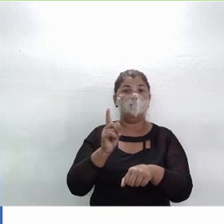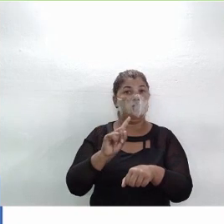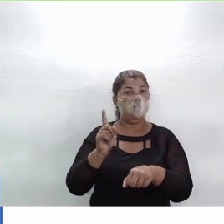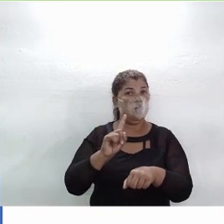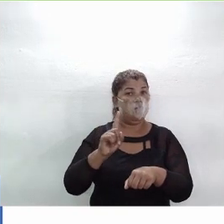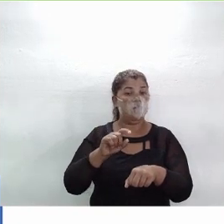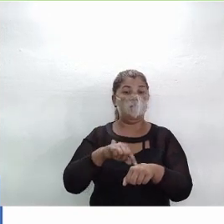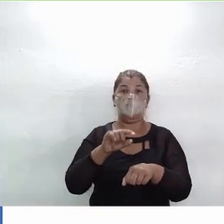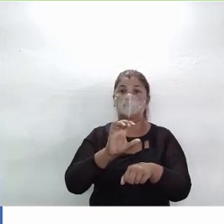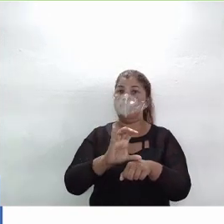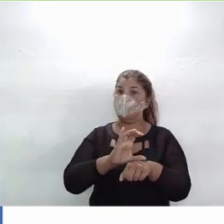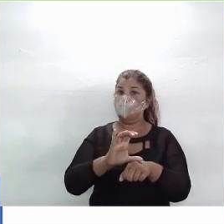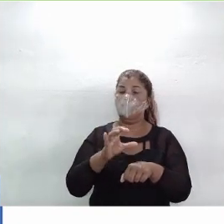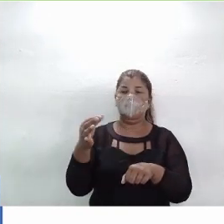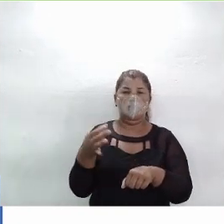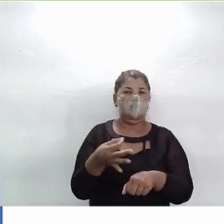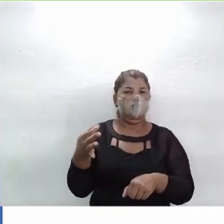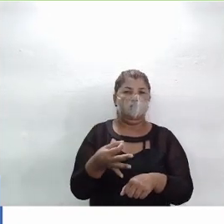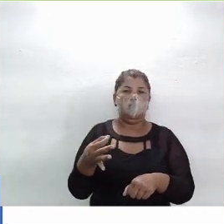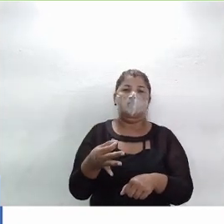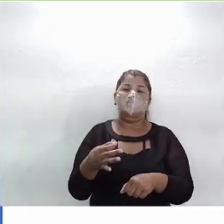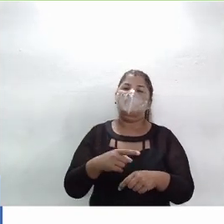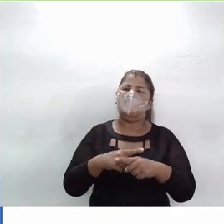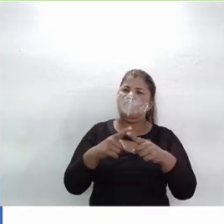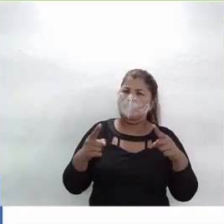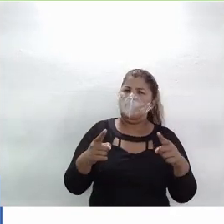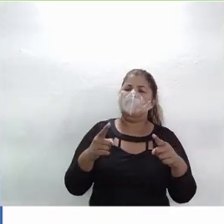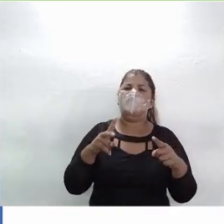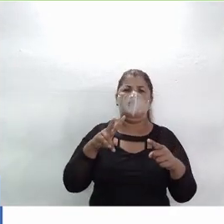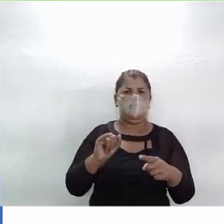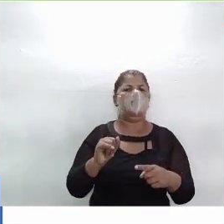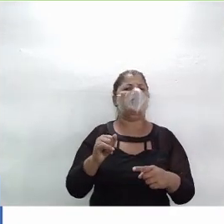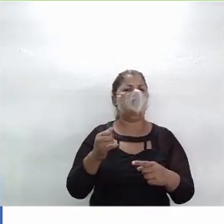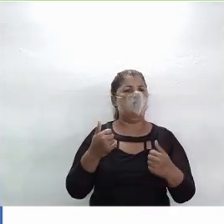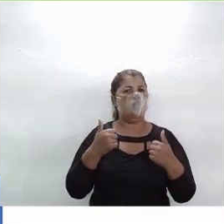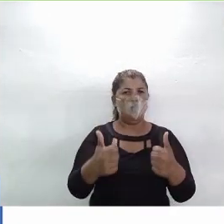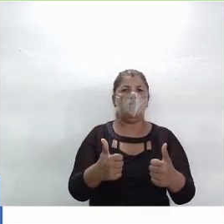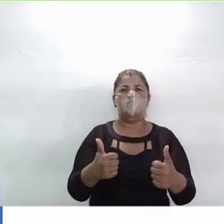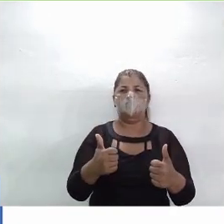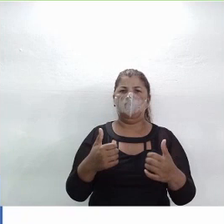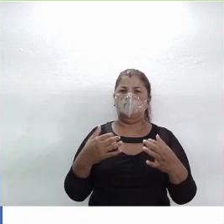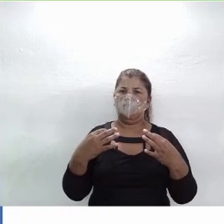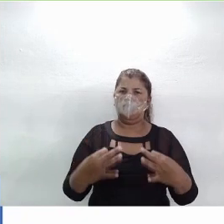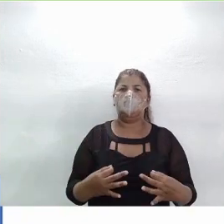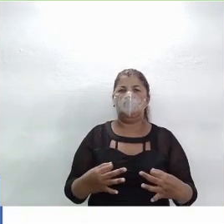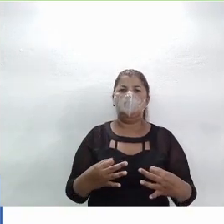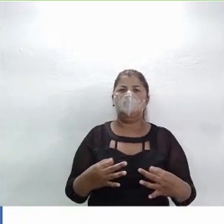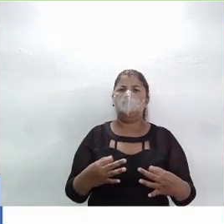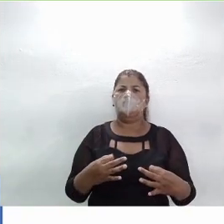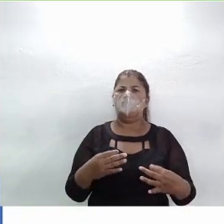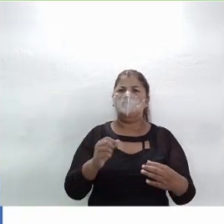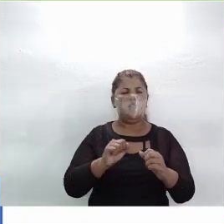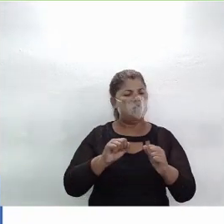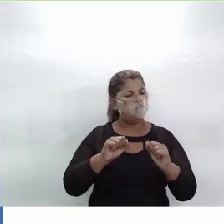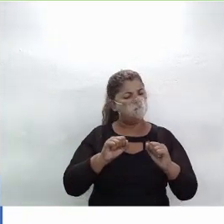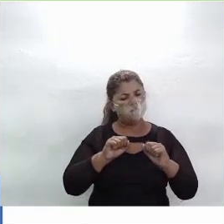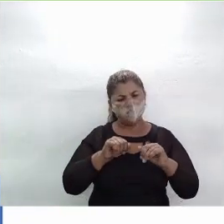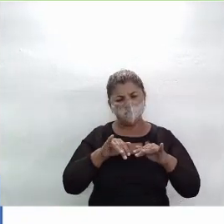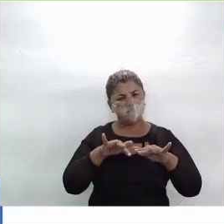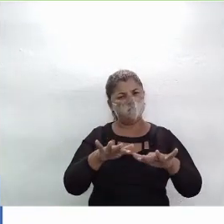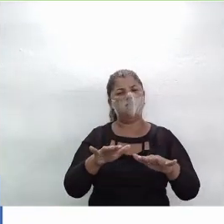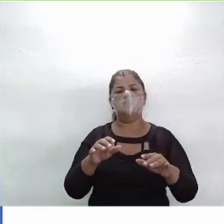a Constituição perfeita, mas será útil, pioneira e e desbravadora.